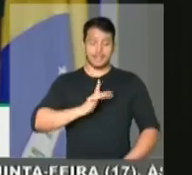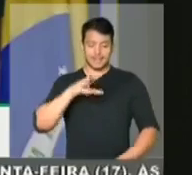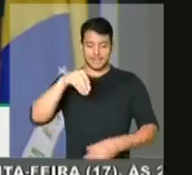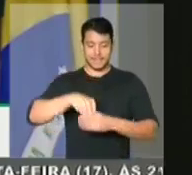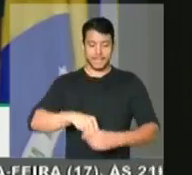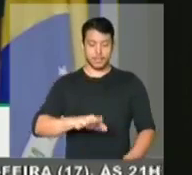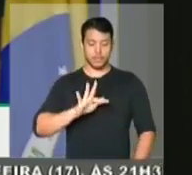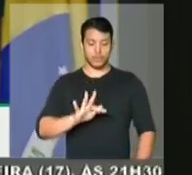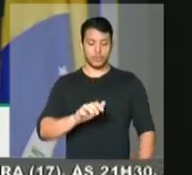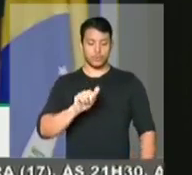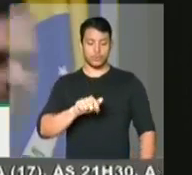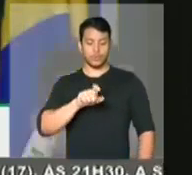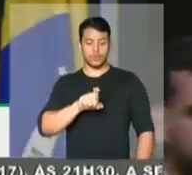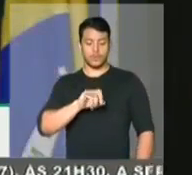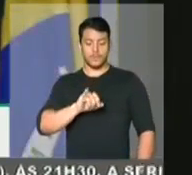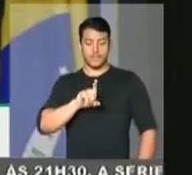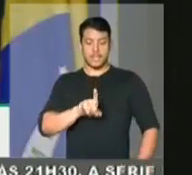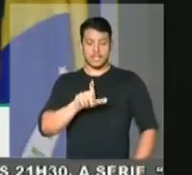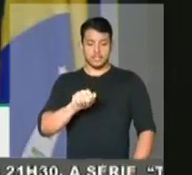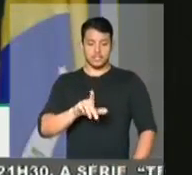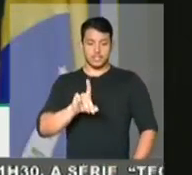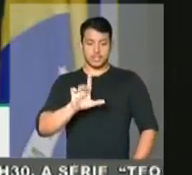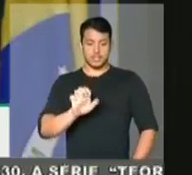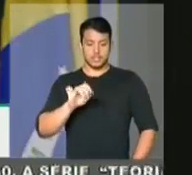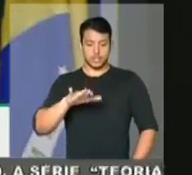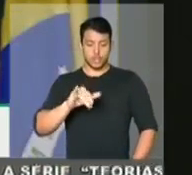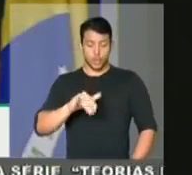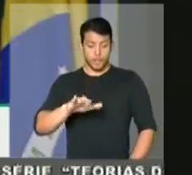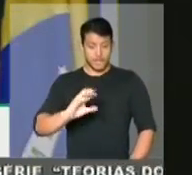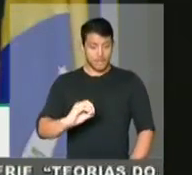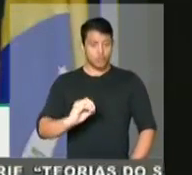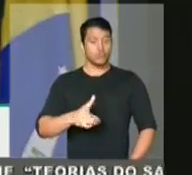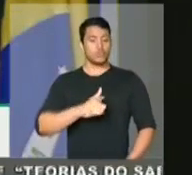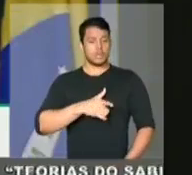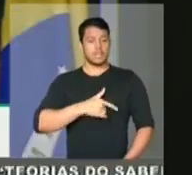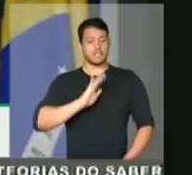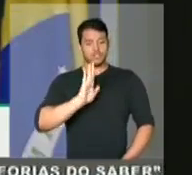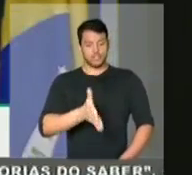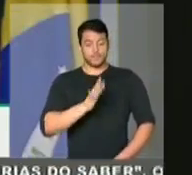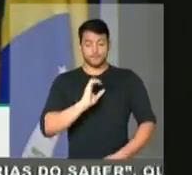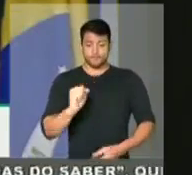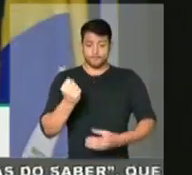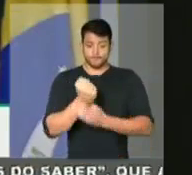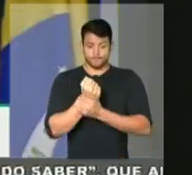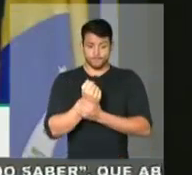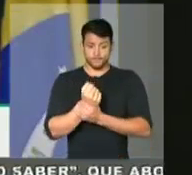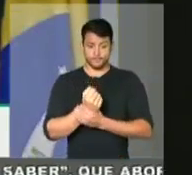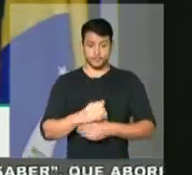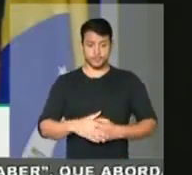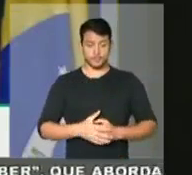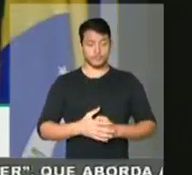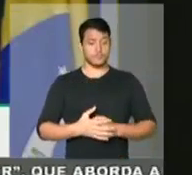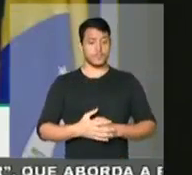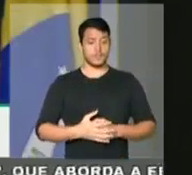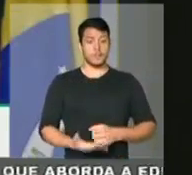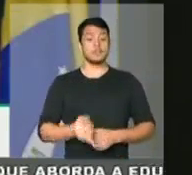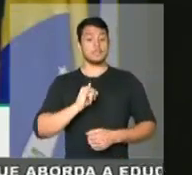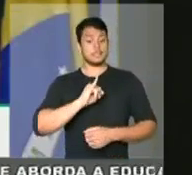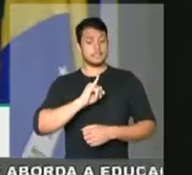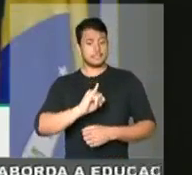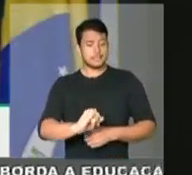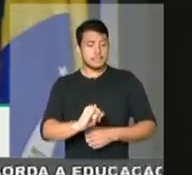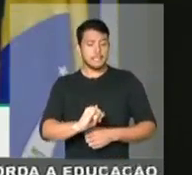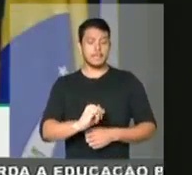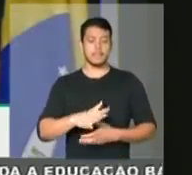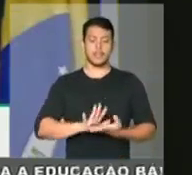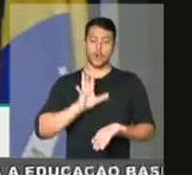domínio. Caso os órgãos de trânsito concluam que é necessário um espaço maior para a segurança, poderá